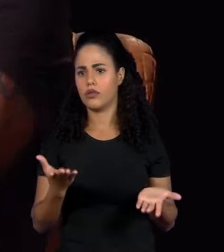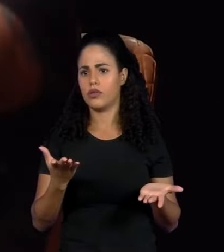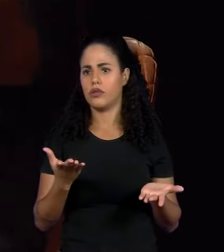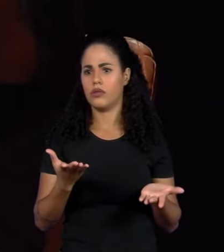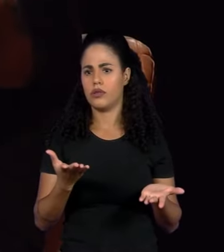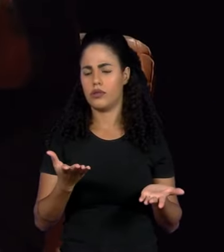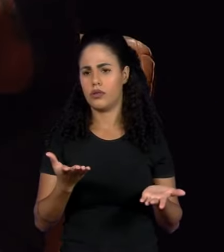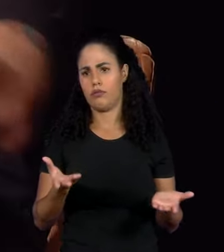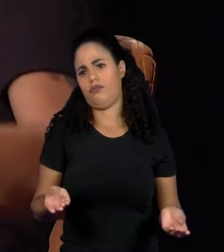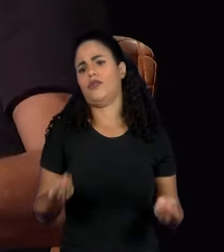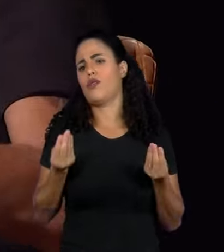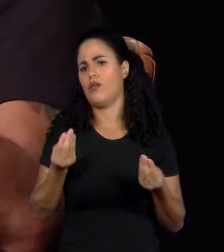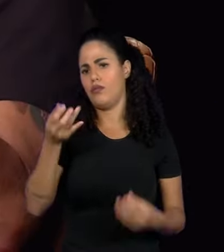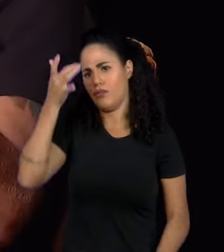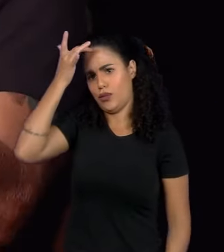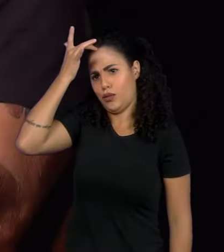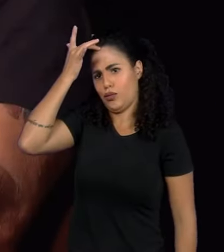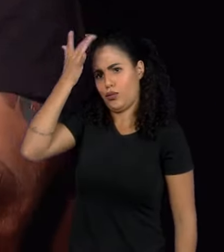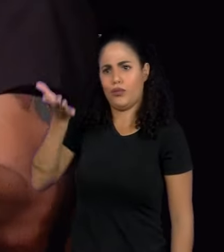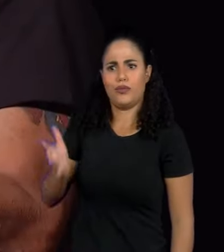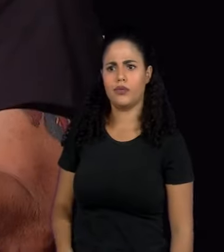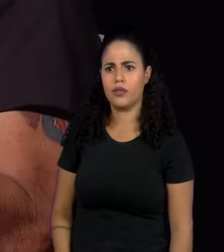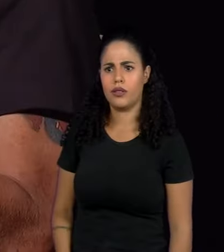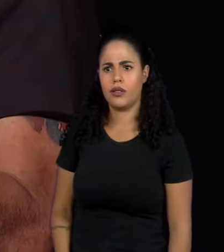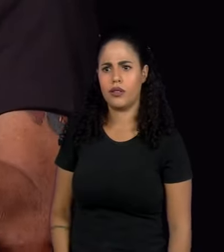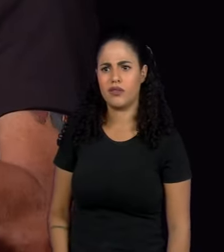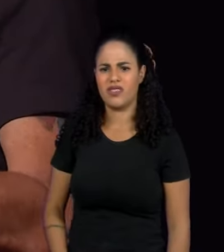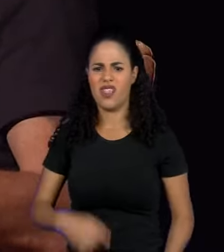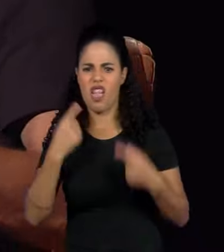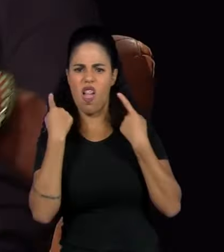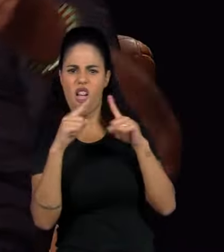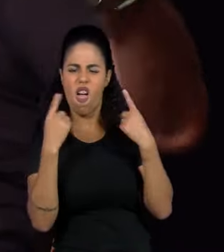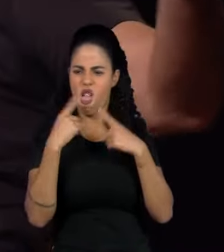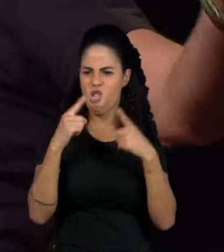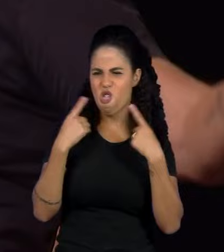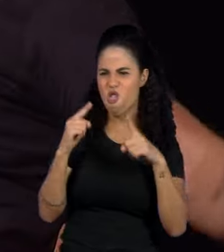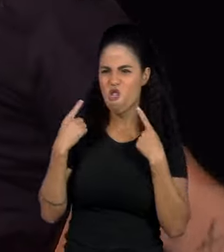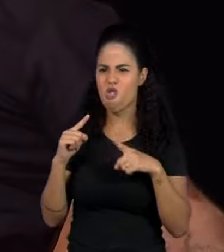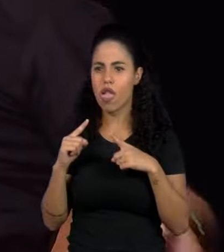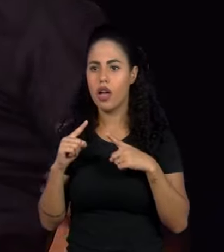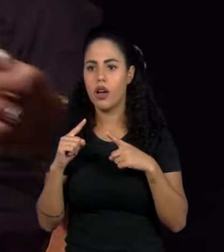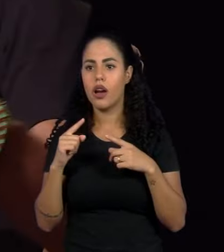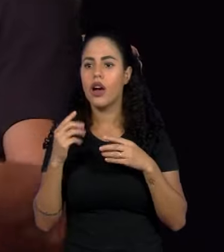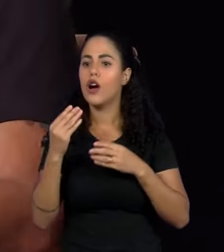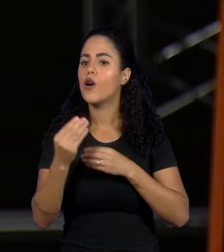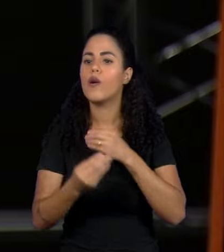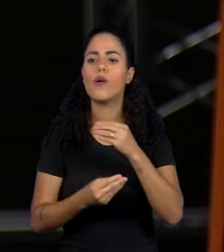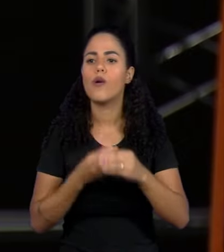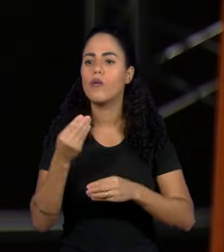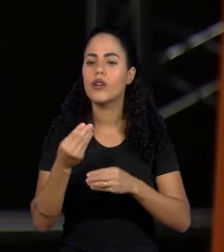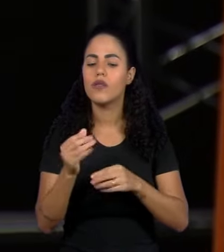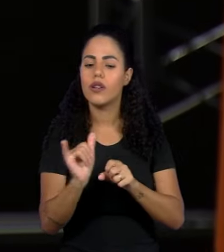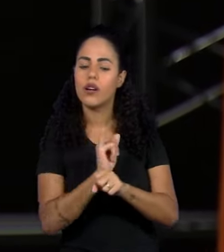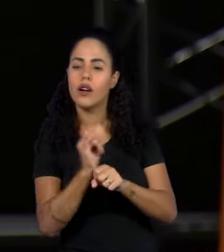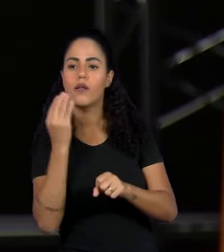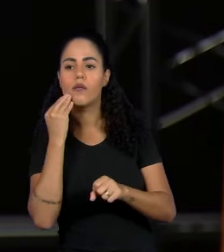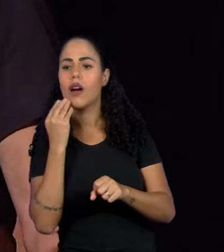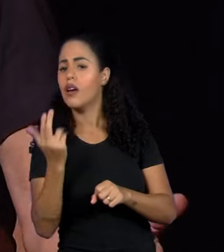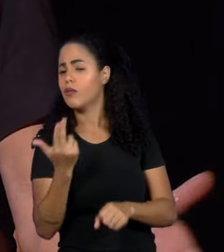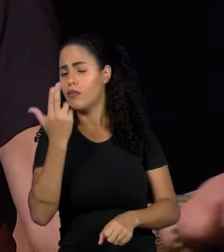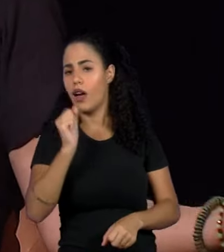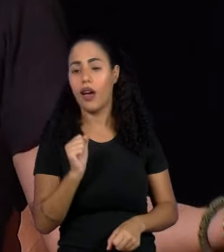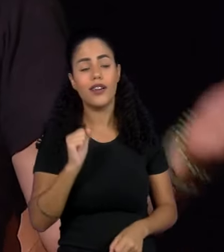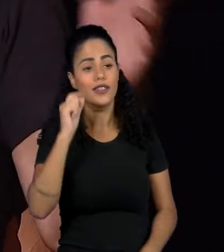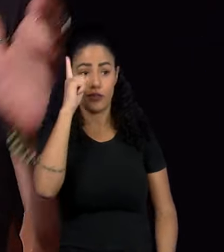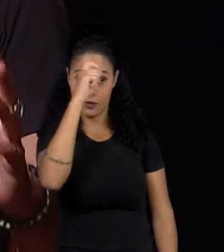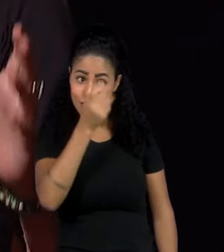absurdo. Só que é aquela coisa, né? Quando você joga uma calúnia, você sopra plumas que nunca mais você vai conseguir recolher. A defesa sempre é difícil. E